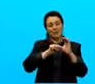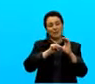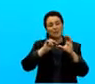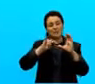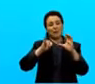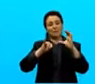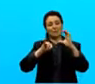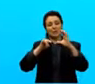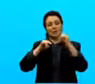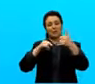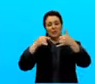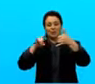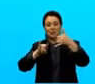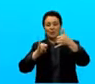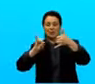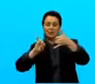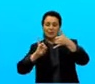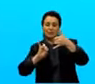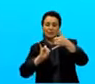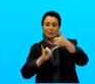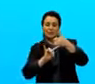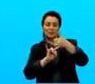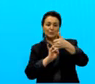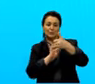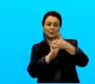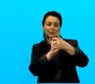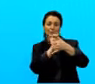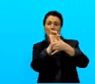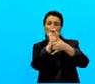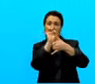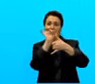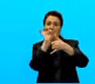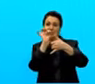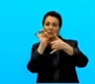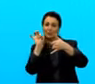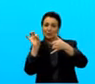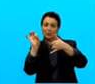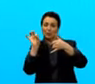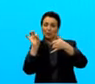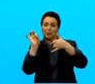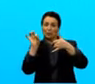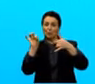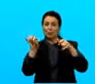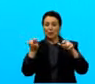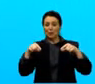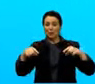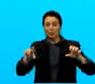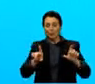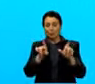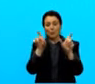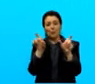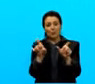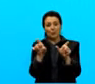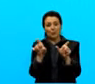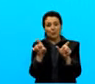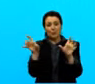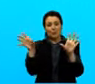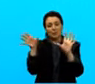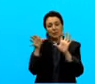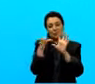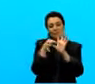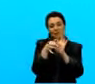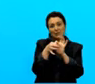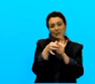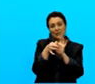liberado e vai para a tuba uterina, onde pode ocorrer aí a união